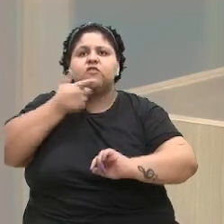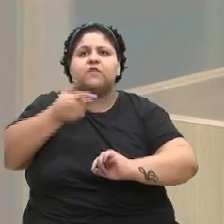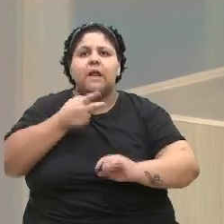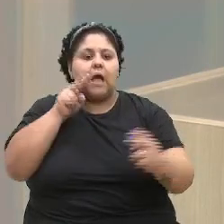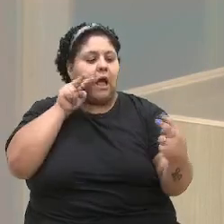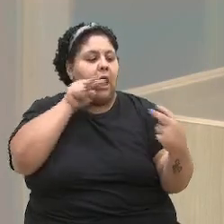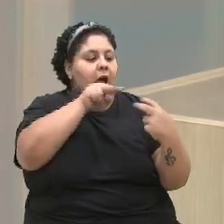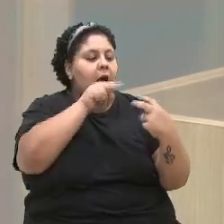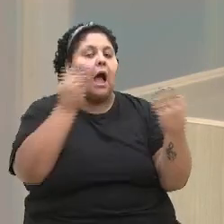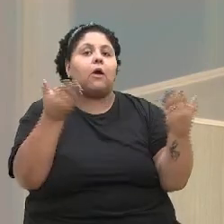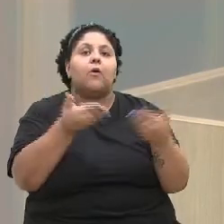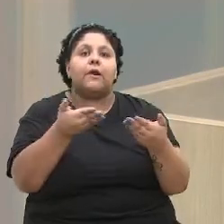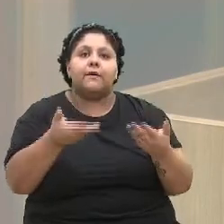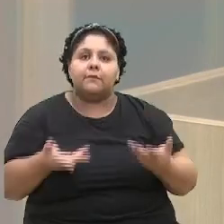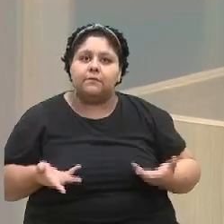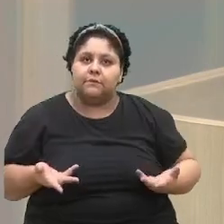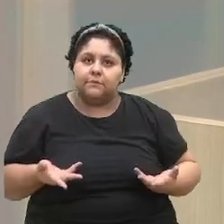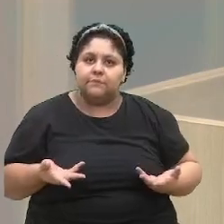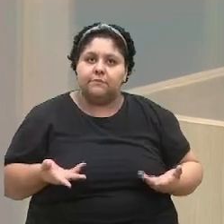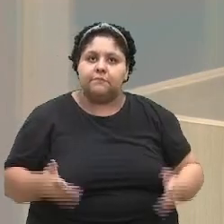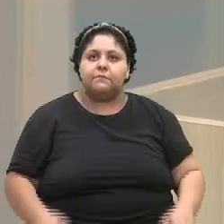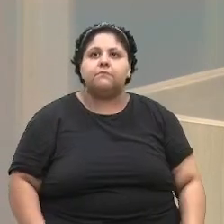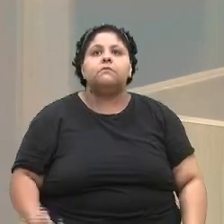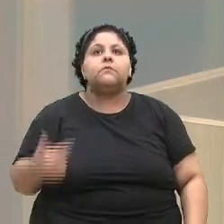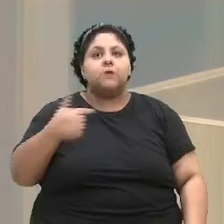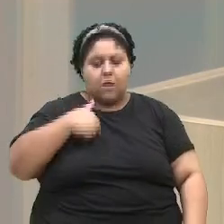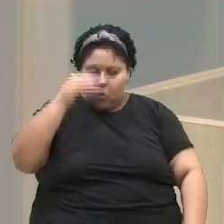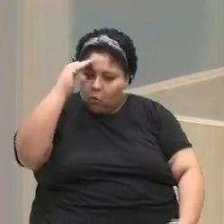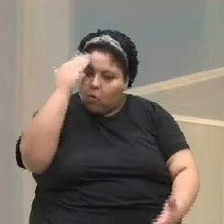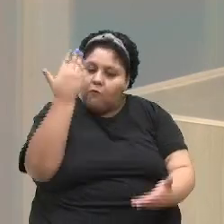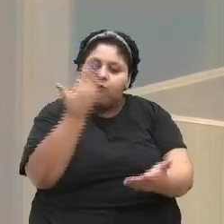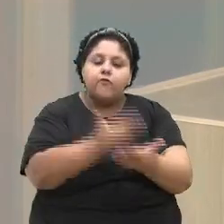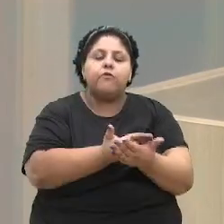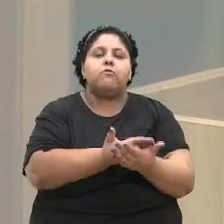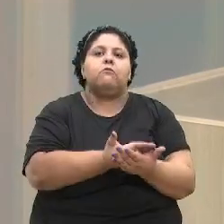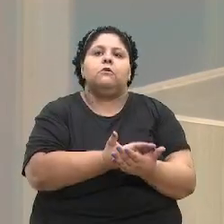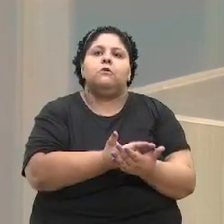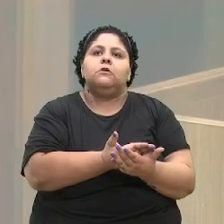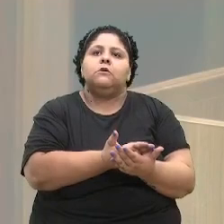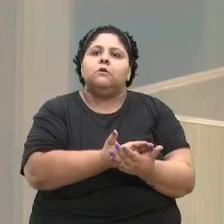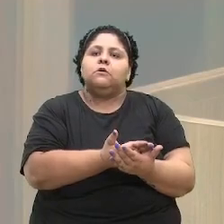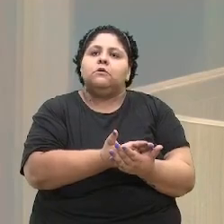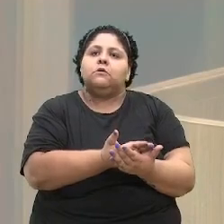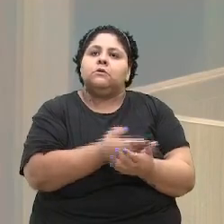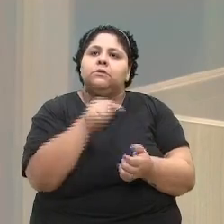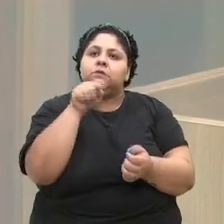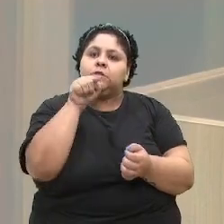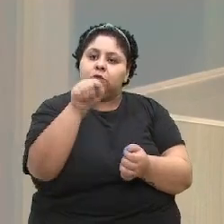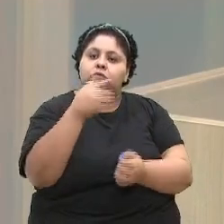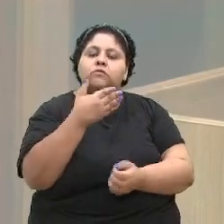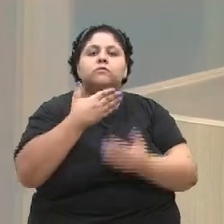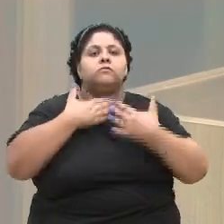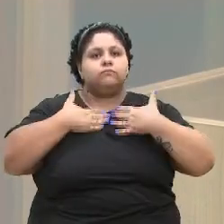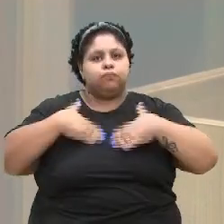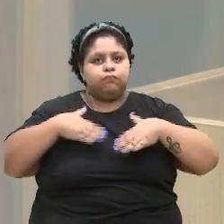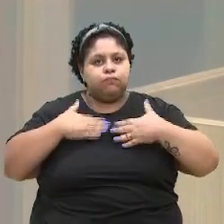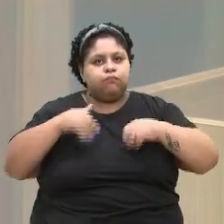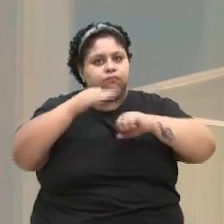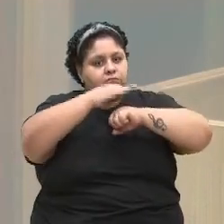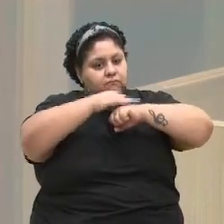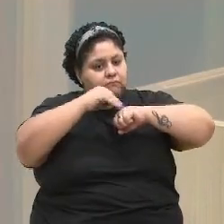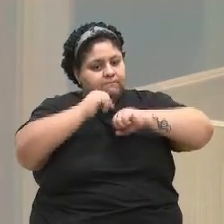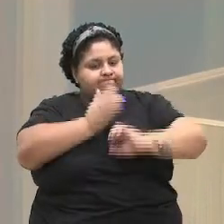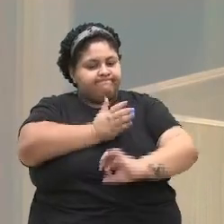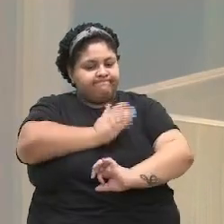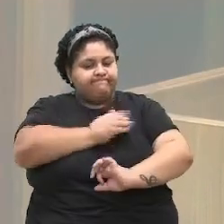no olho eu confio na sua bondade na sua generosidade e no seu